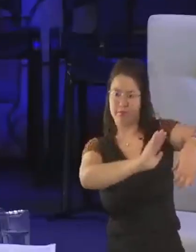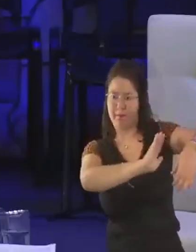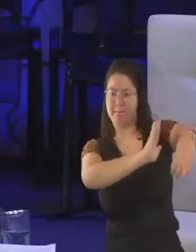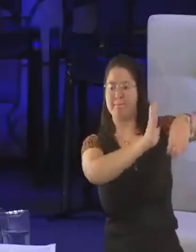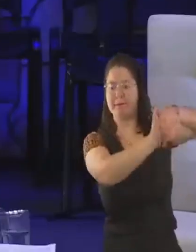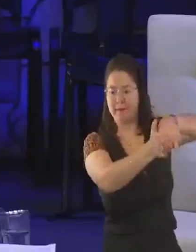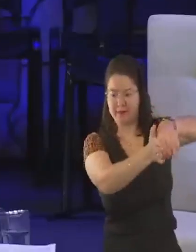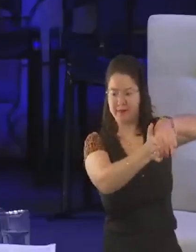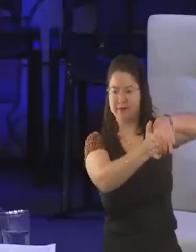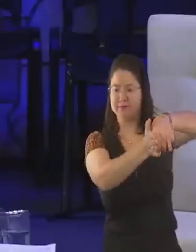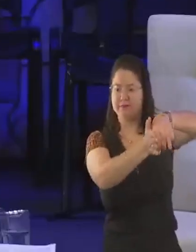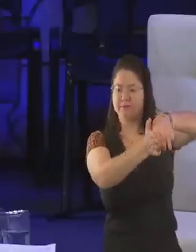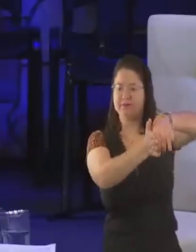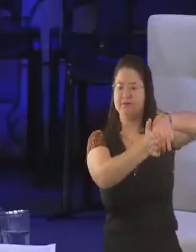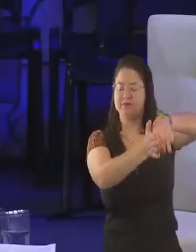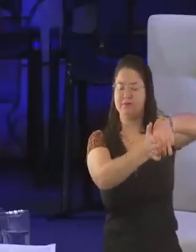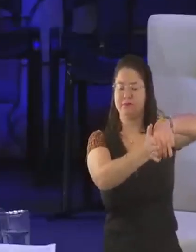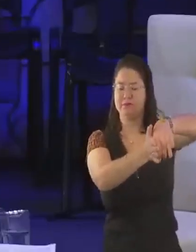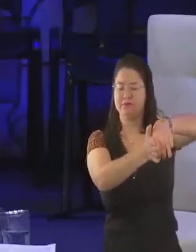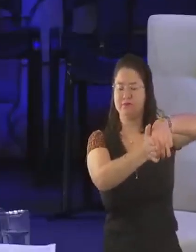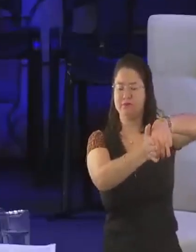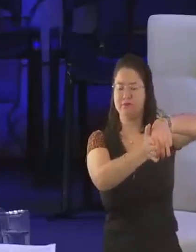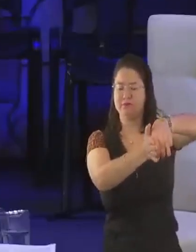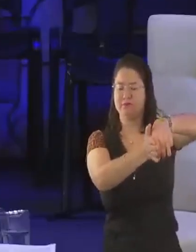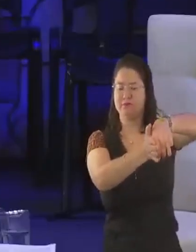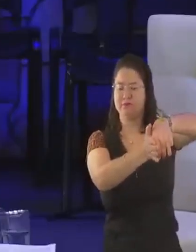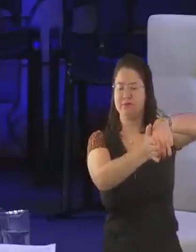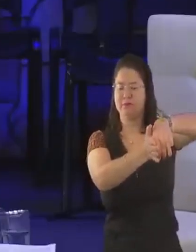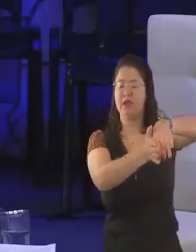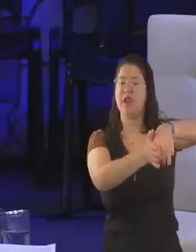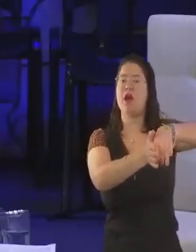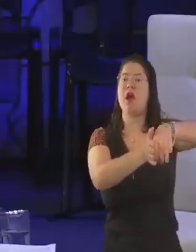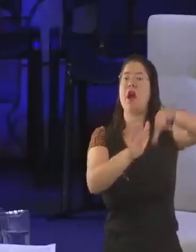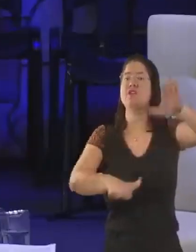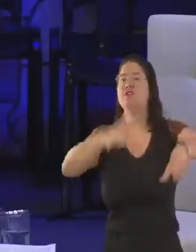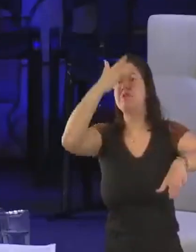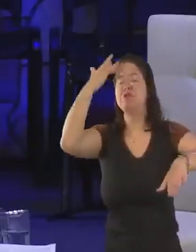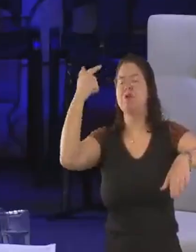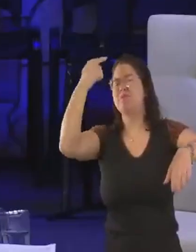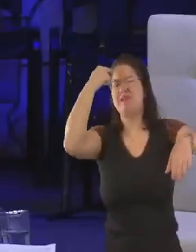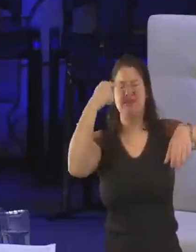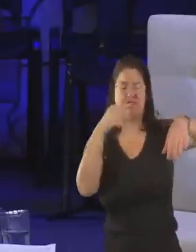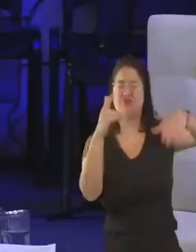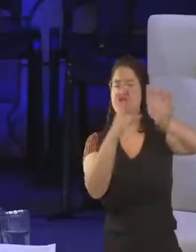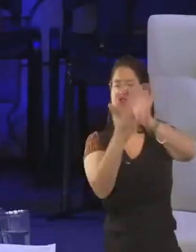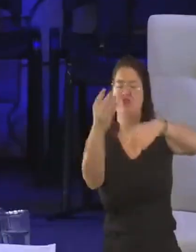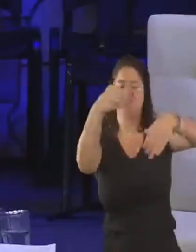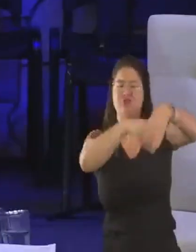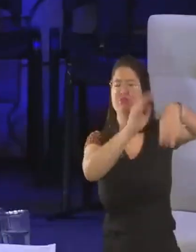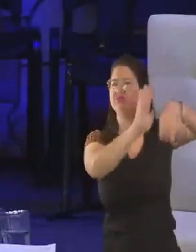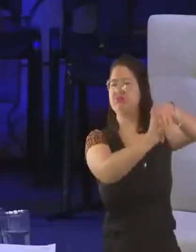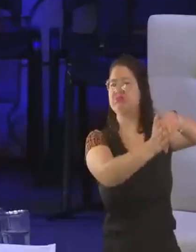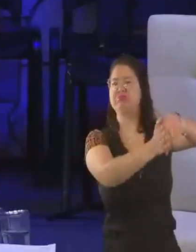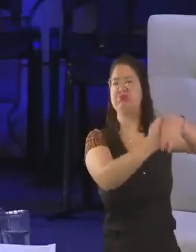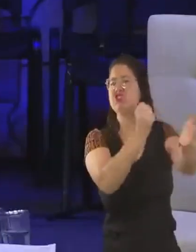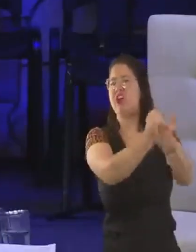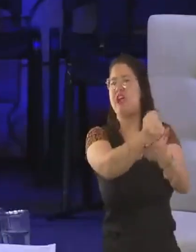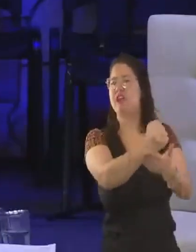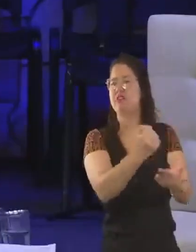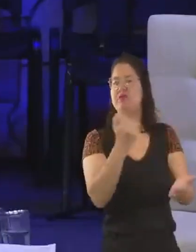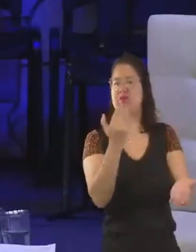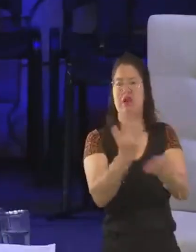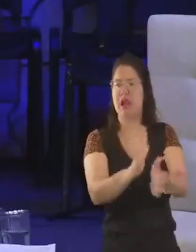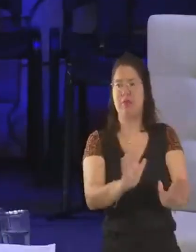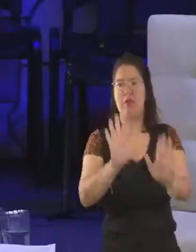ela. Eles começaram a entristecer-se, pensando que ali era o fim da história. Mas não foi o fim da história, meus irmãos.